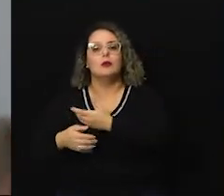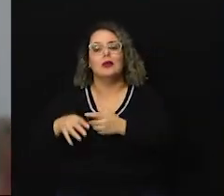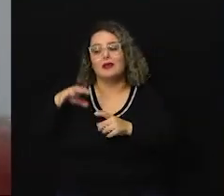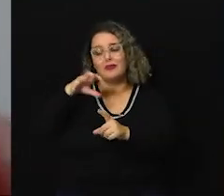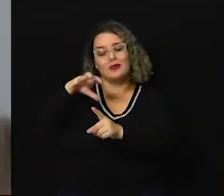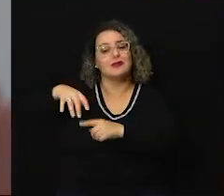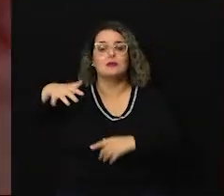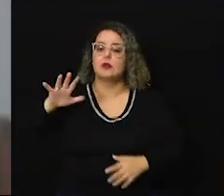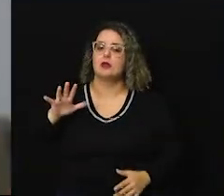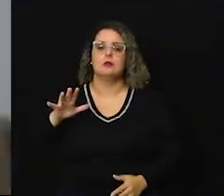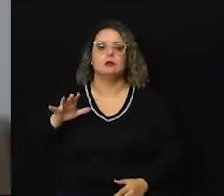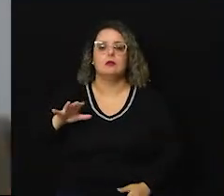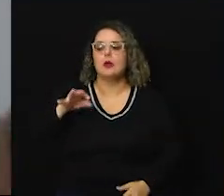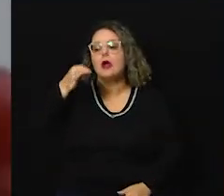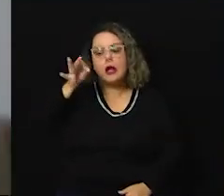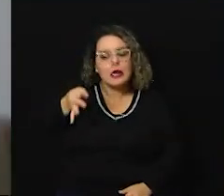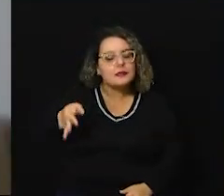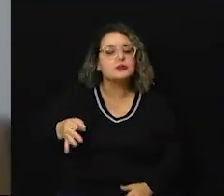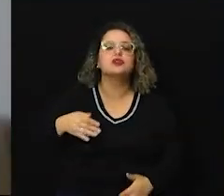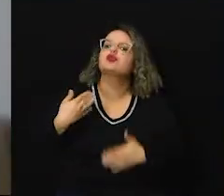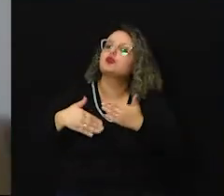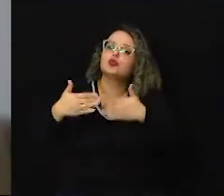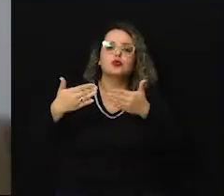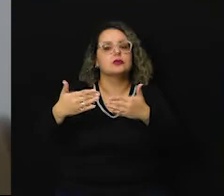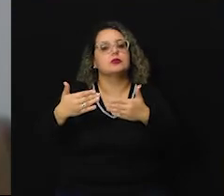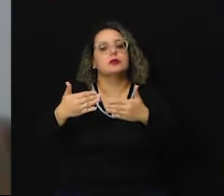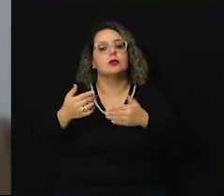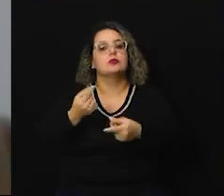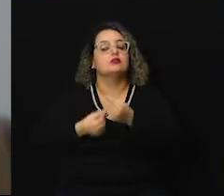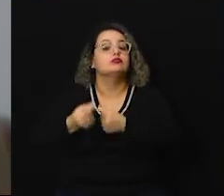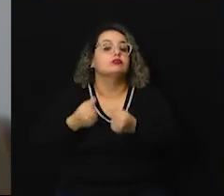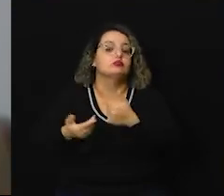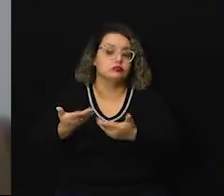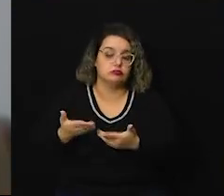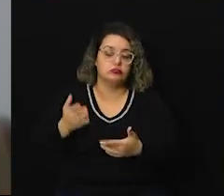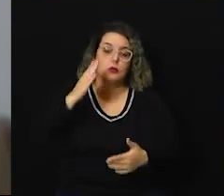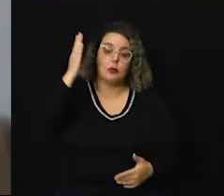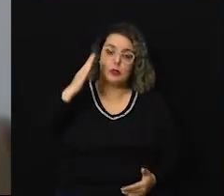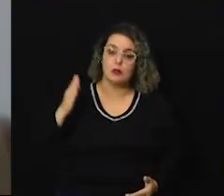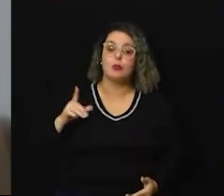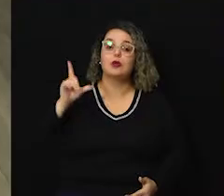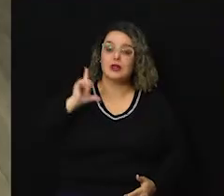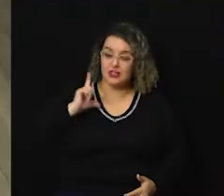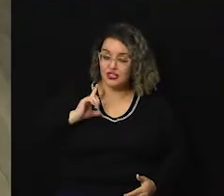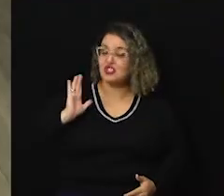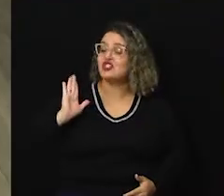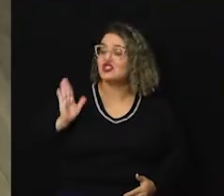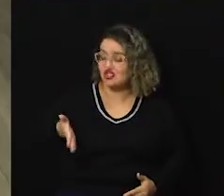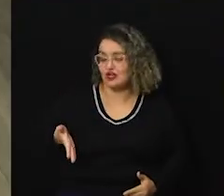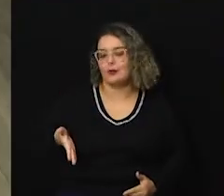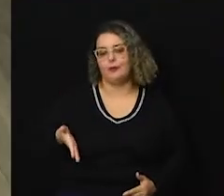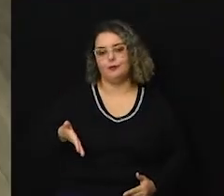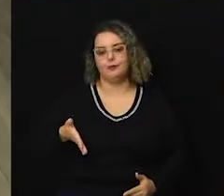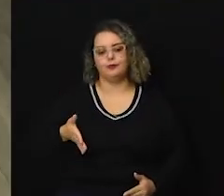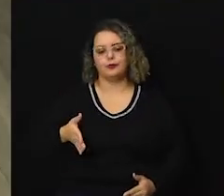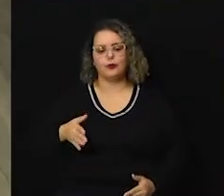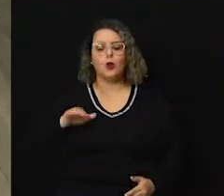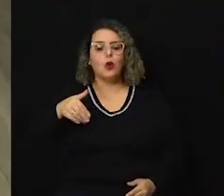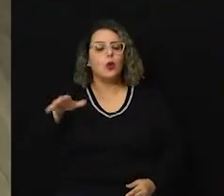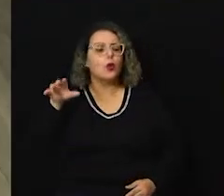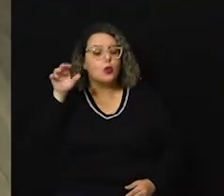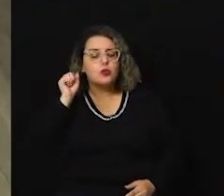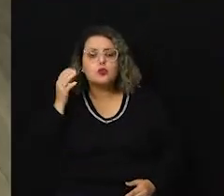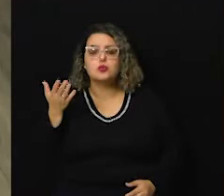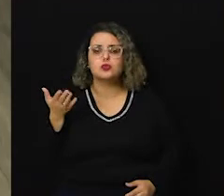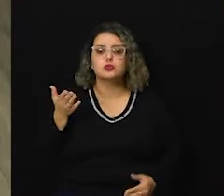para garantir a produção para garantir o desenvolvimento econômico do Brasil Mariana cochichou vi esse